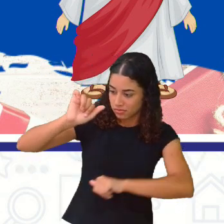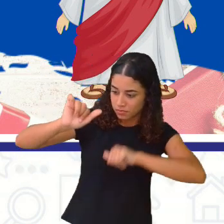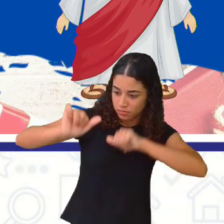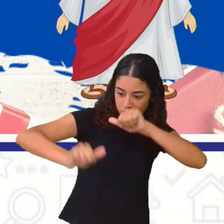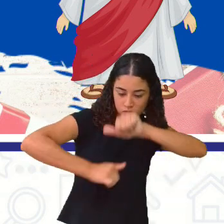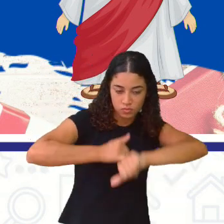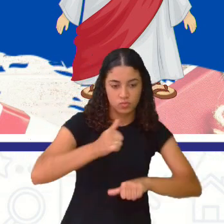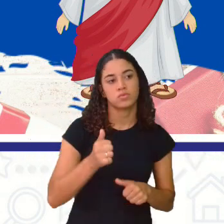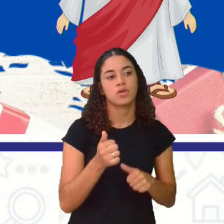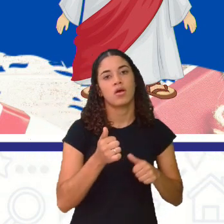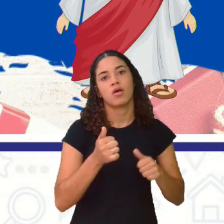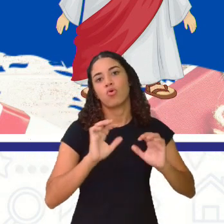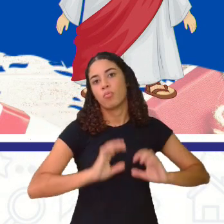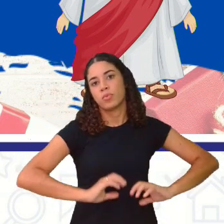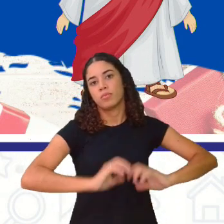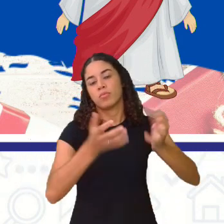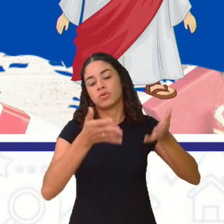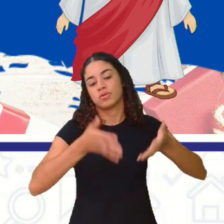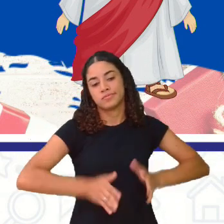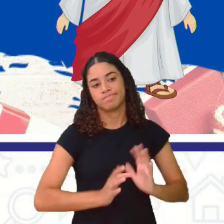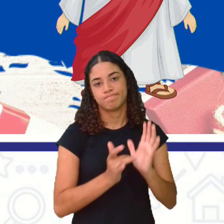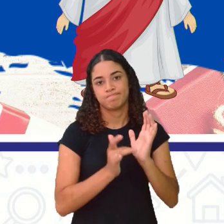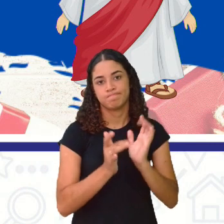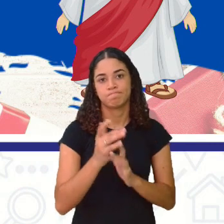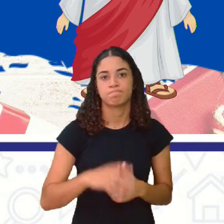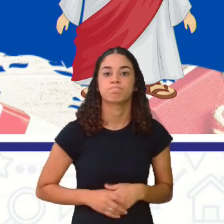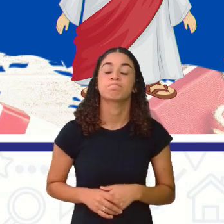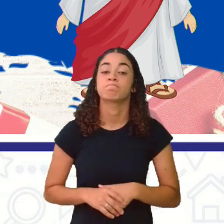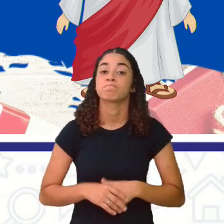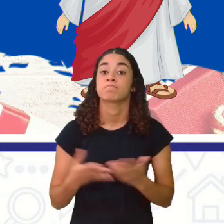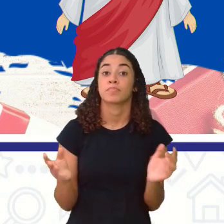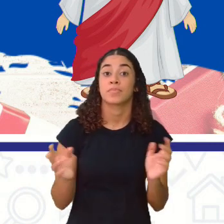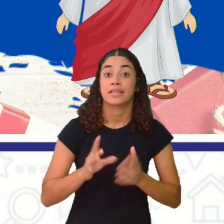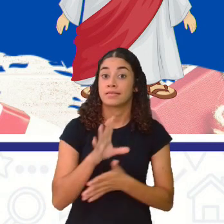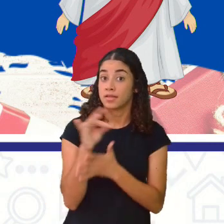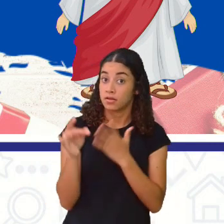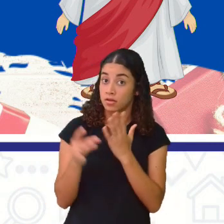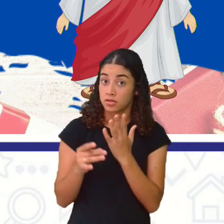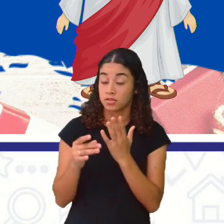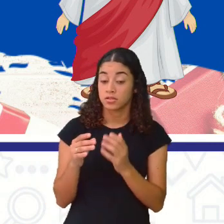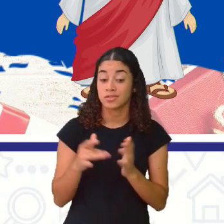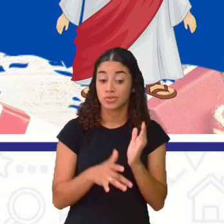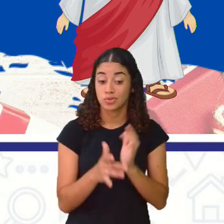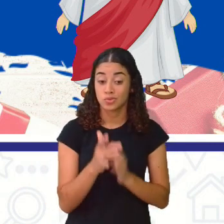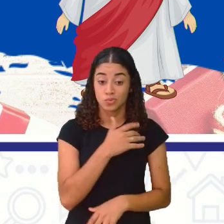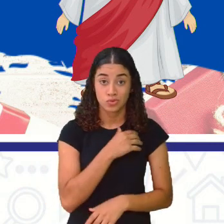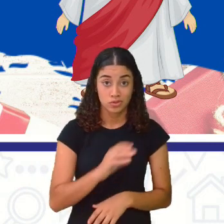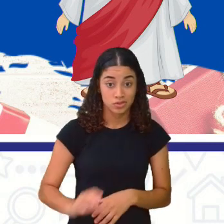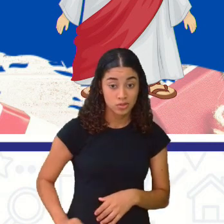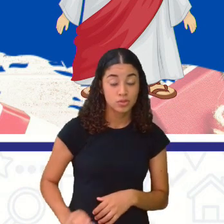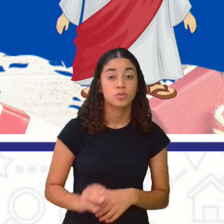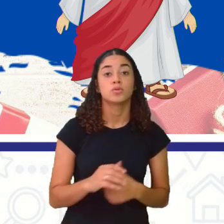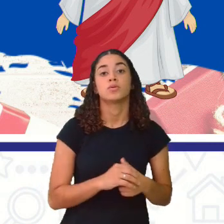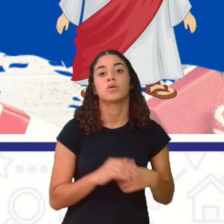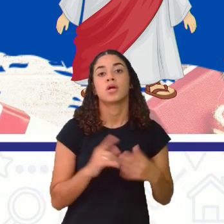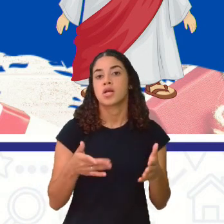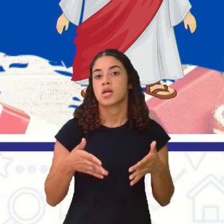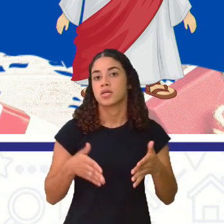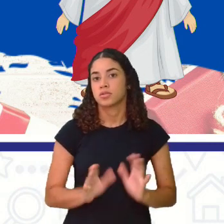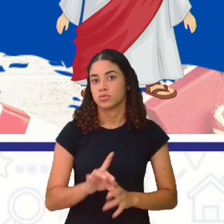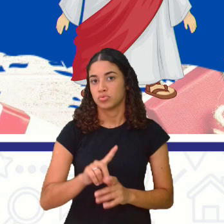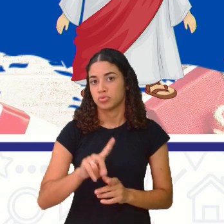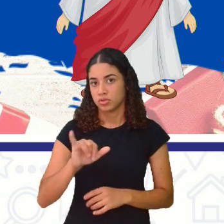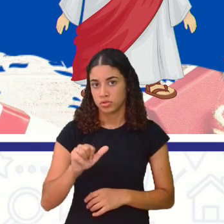a data de comemoração do nascimento de Cristo. Que detalhe, né? Jesus Cristo muito provavelmente não nasceu